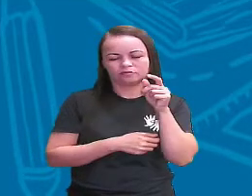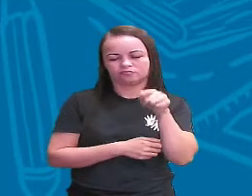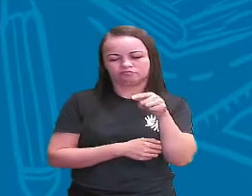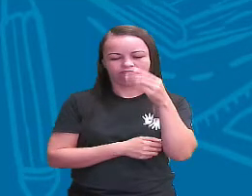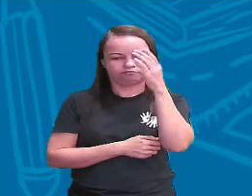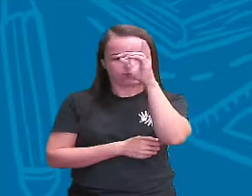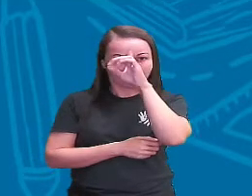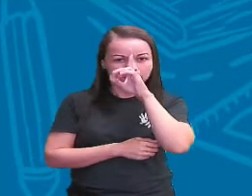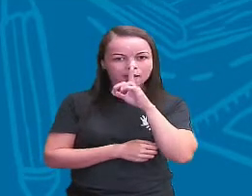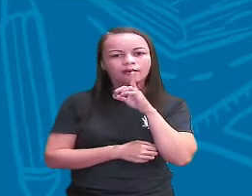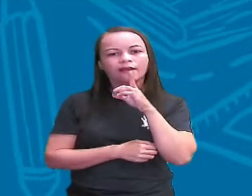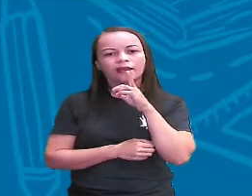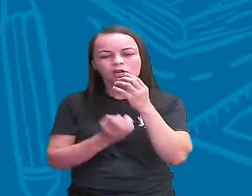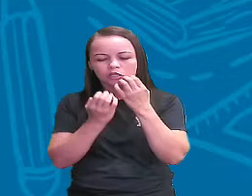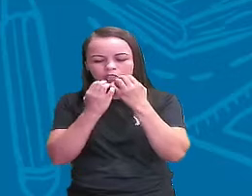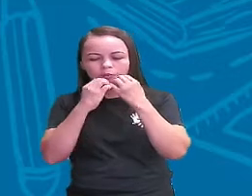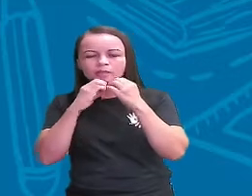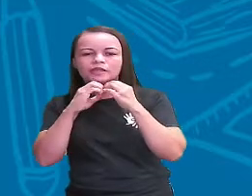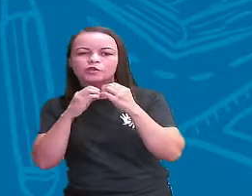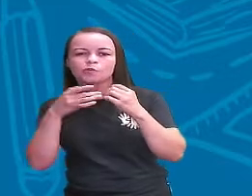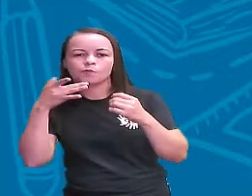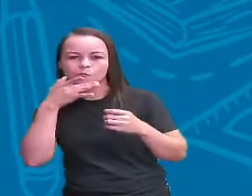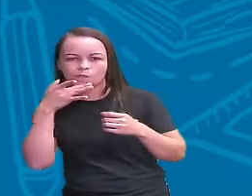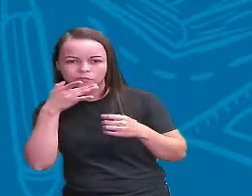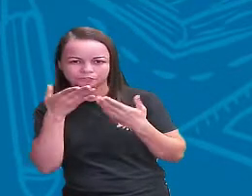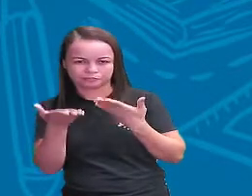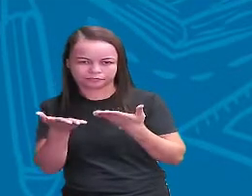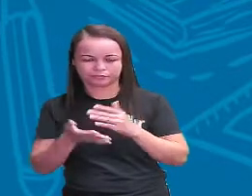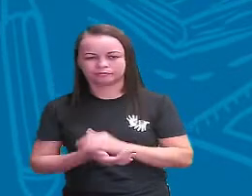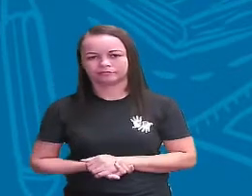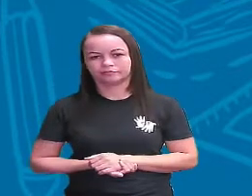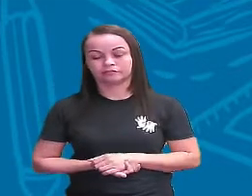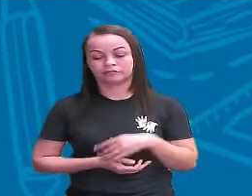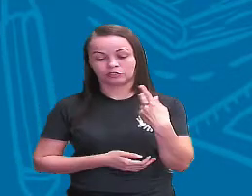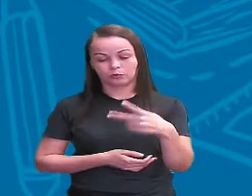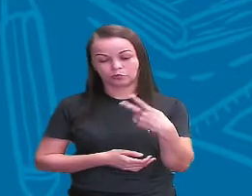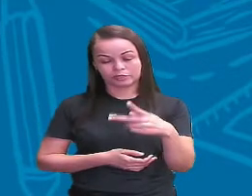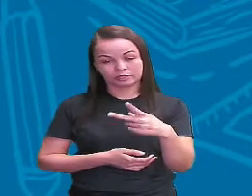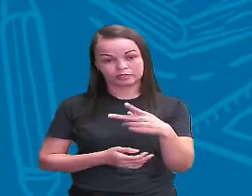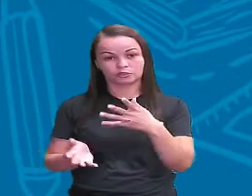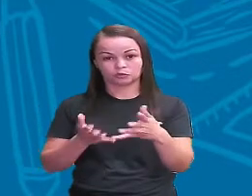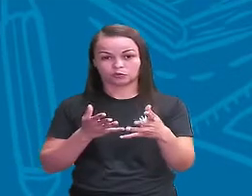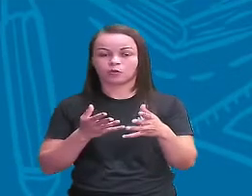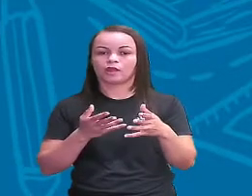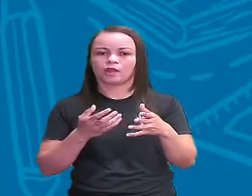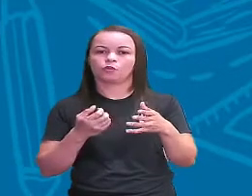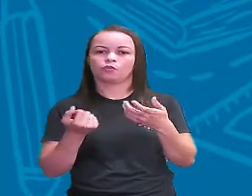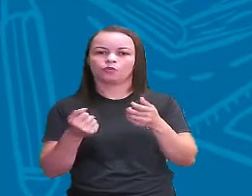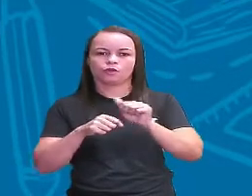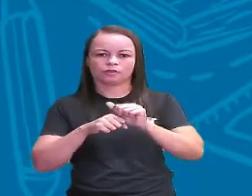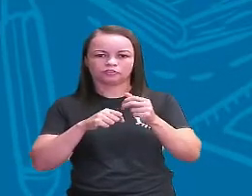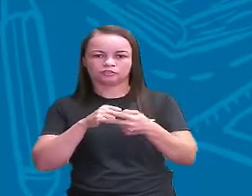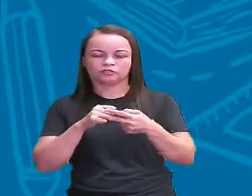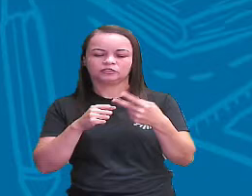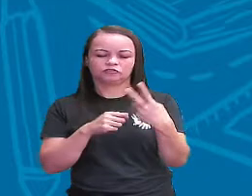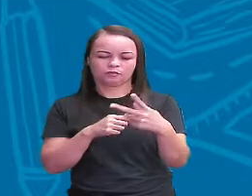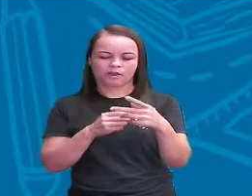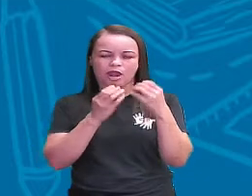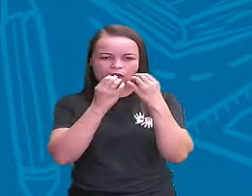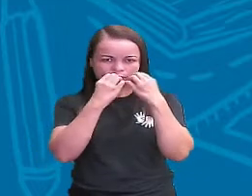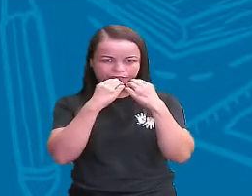e gostoso. Então, isso, pessoal, é o adjetivo para o milho,